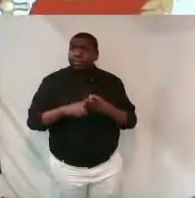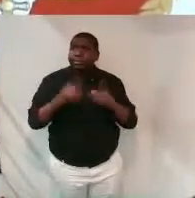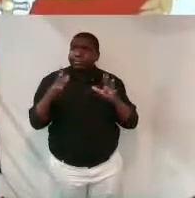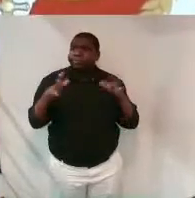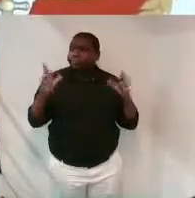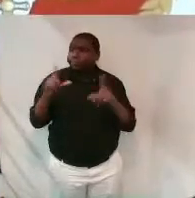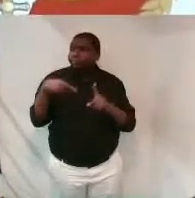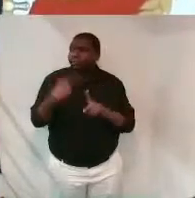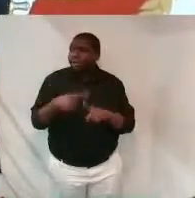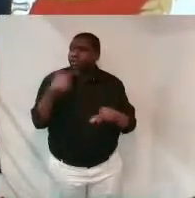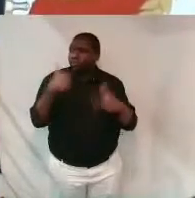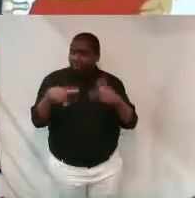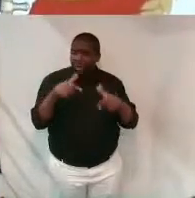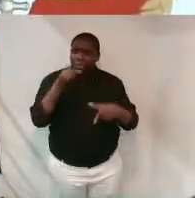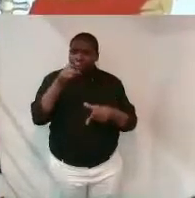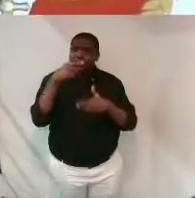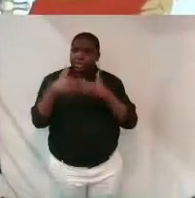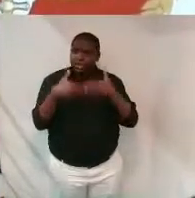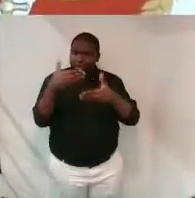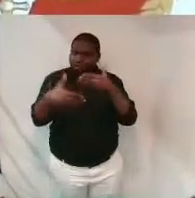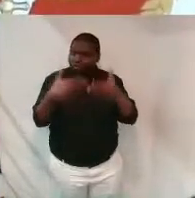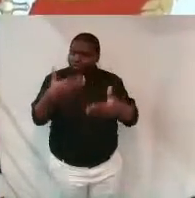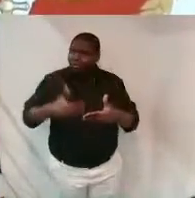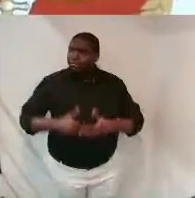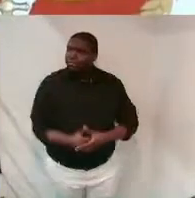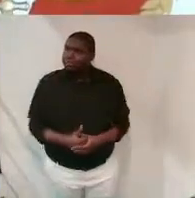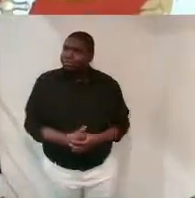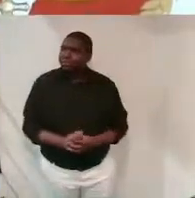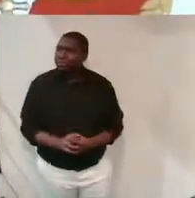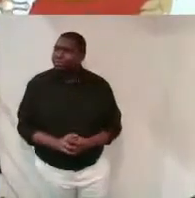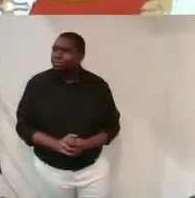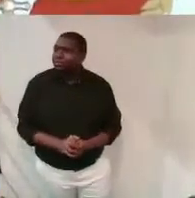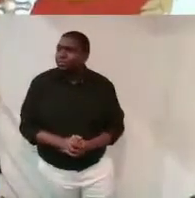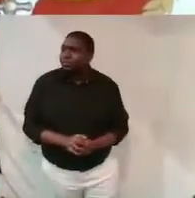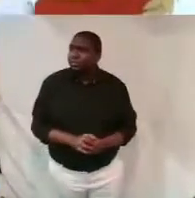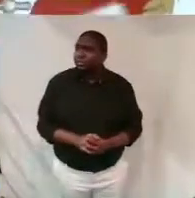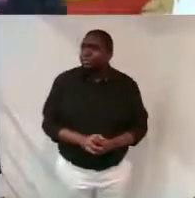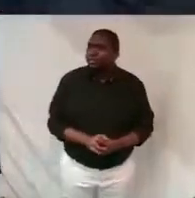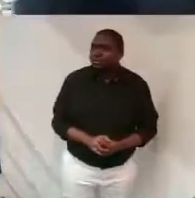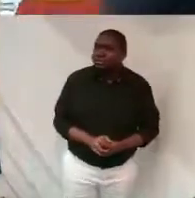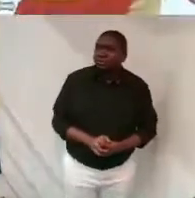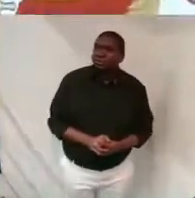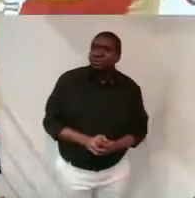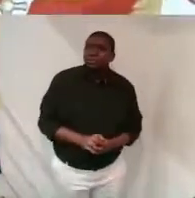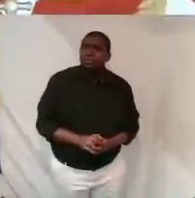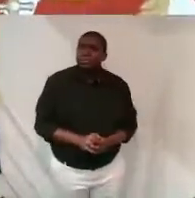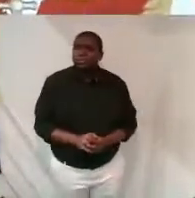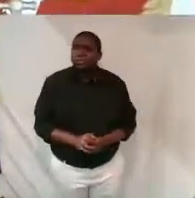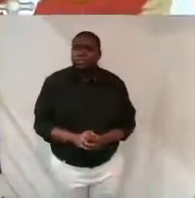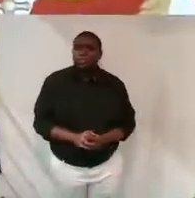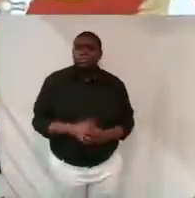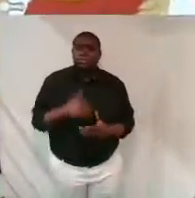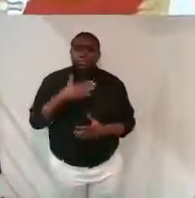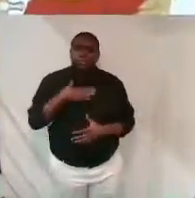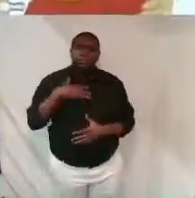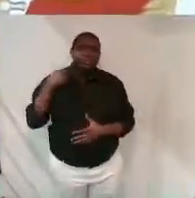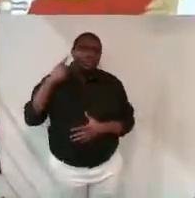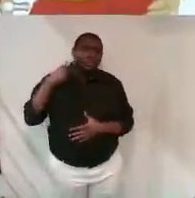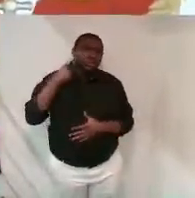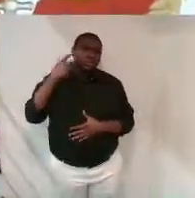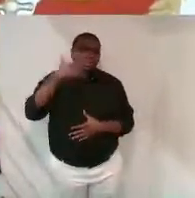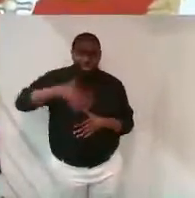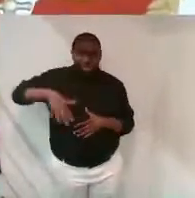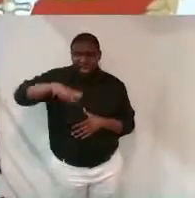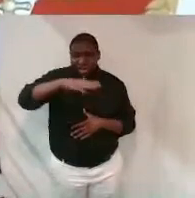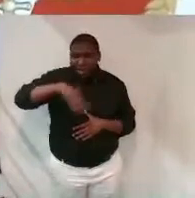tem desenvolvido frente a essa comissão. Em nome da minha procuradora-geral, Fabiana Costa